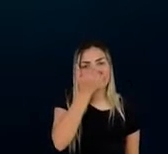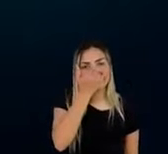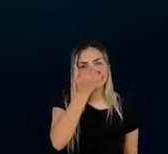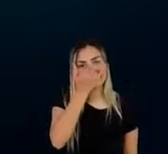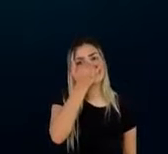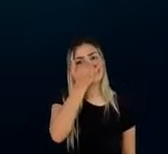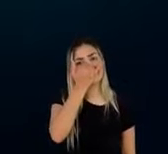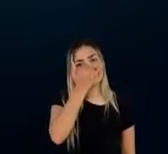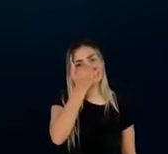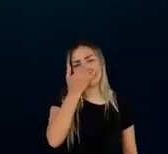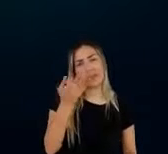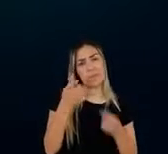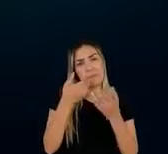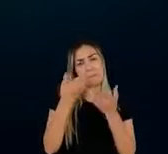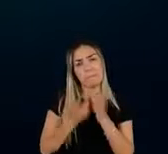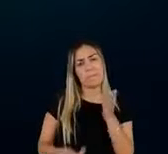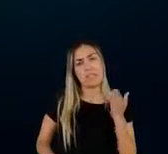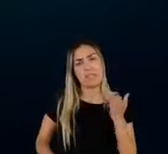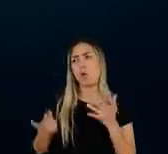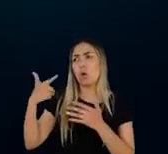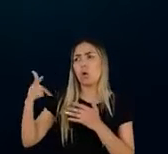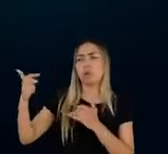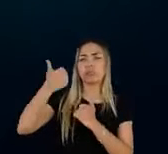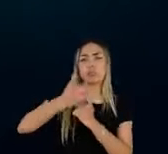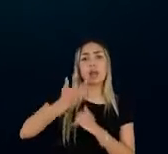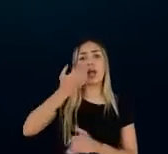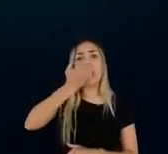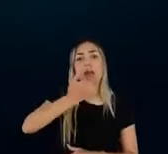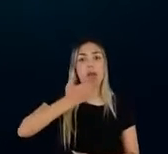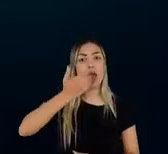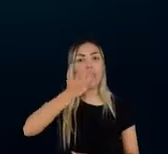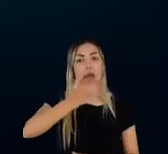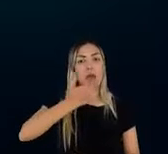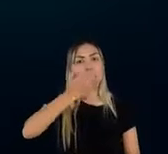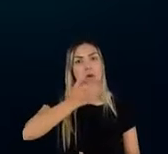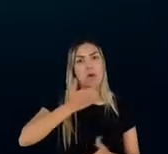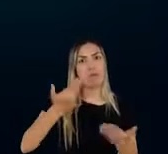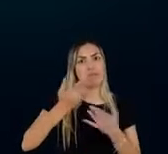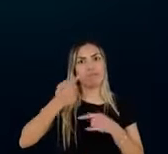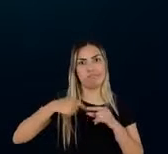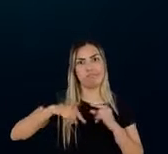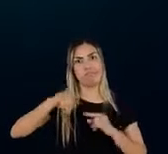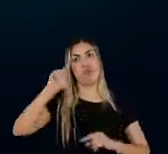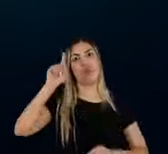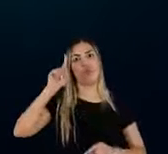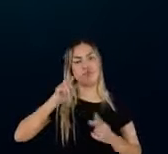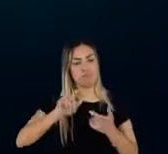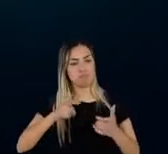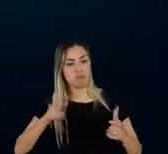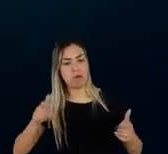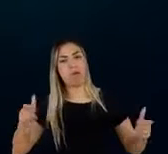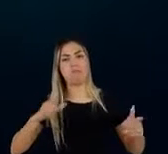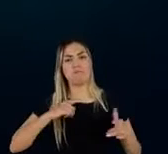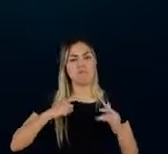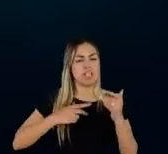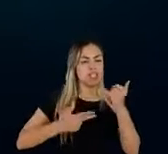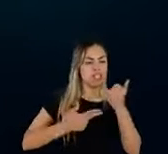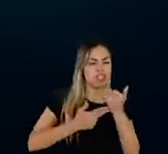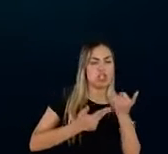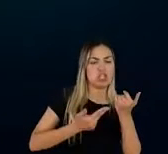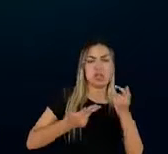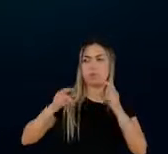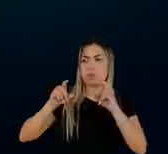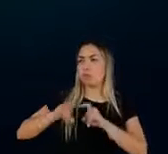para outras empresas inclusive pela Apple e várias outras e fique hoje fabricam de microchips A